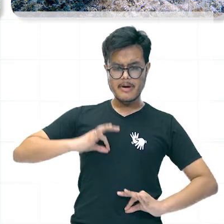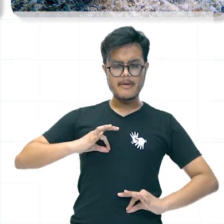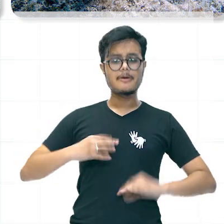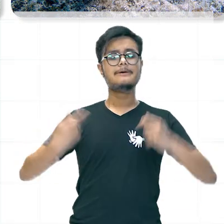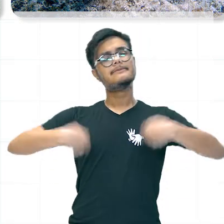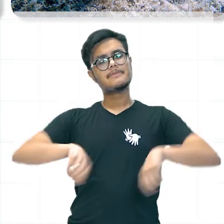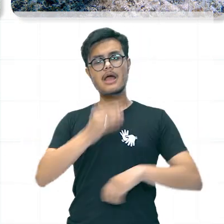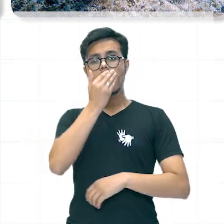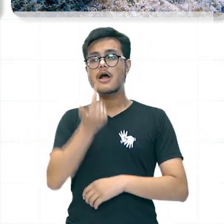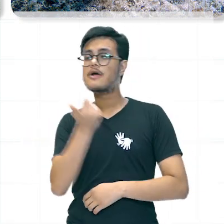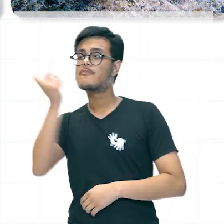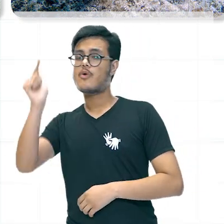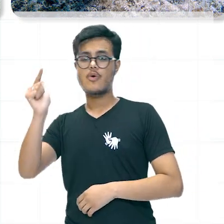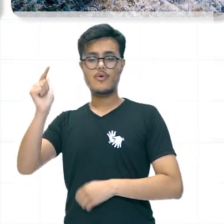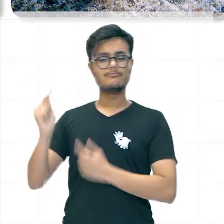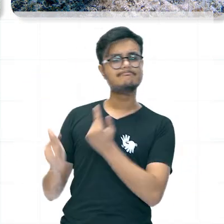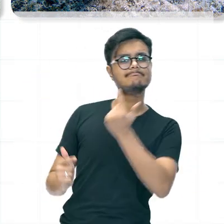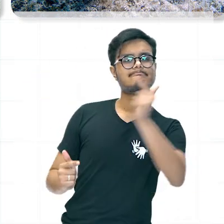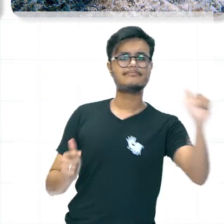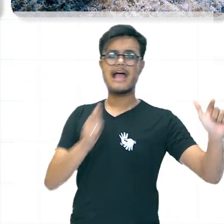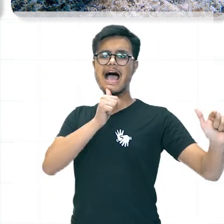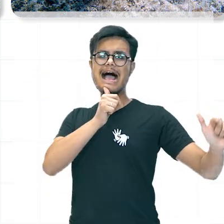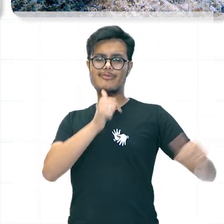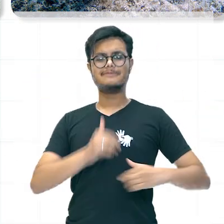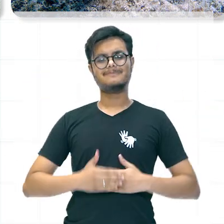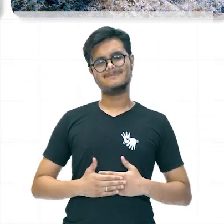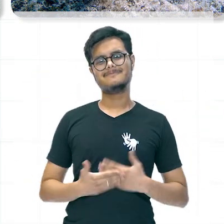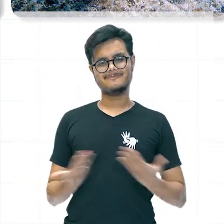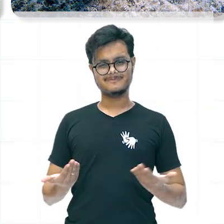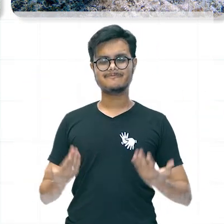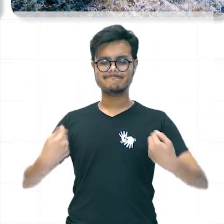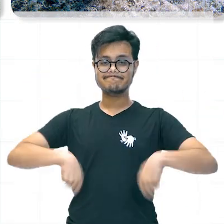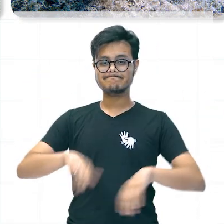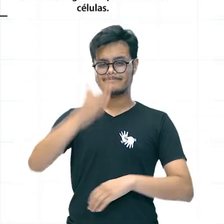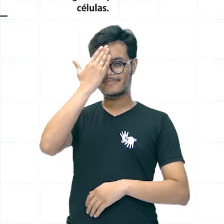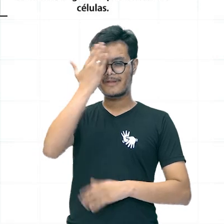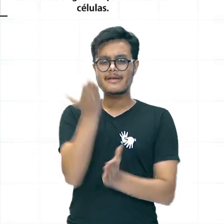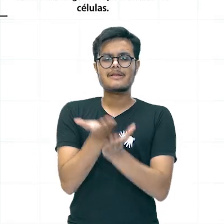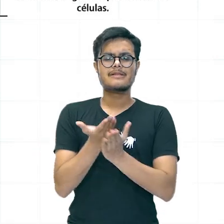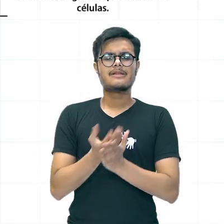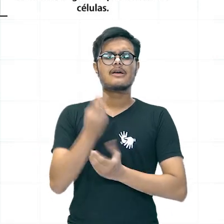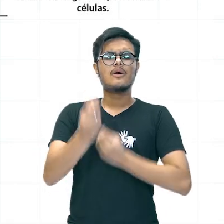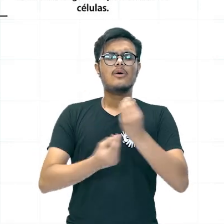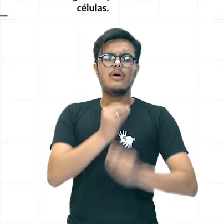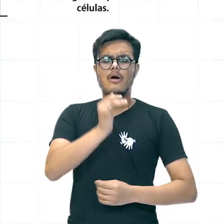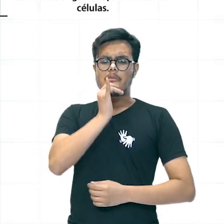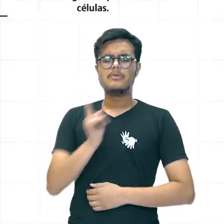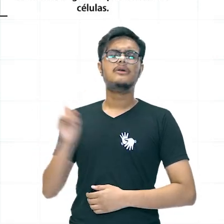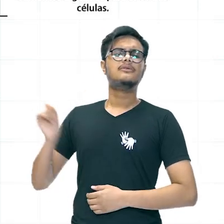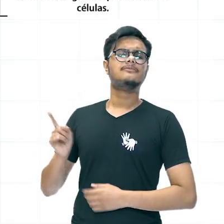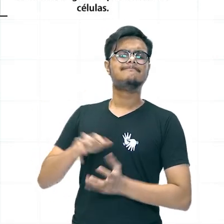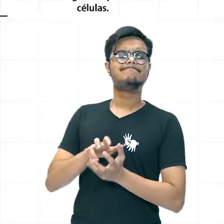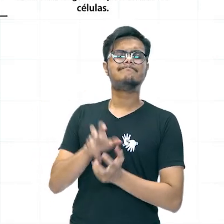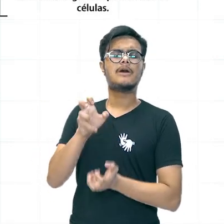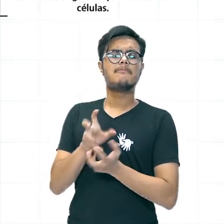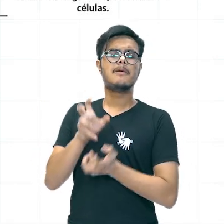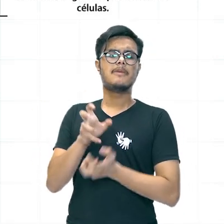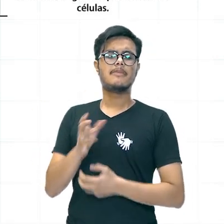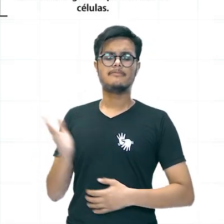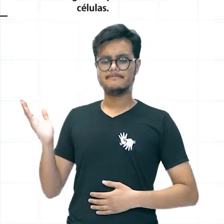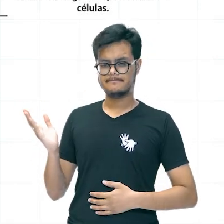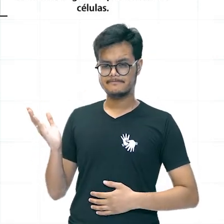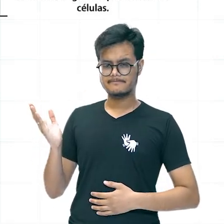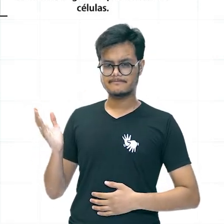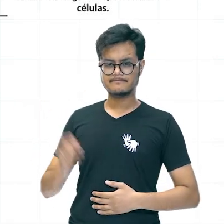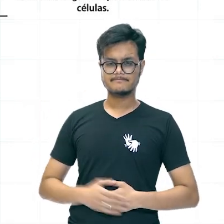se alimentar de outras fontes de alimento, né? Então, a gente vai rever aí como é a estrutura do corpo de um porífero, né?